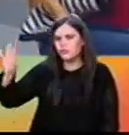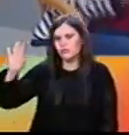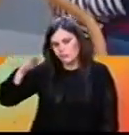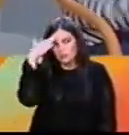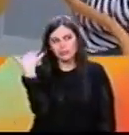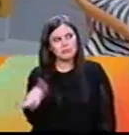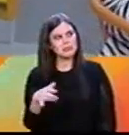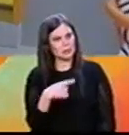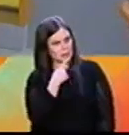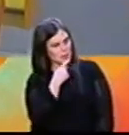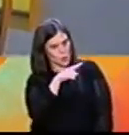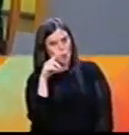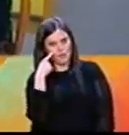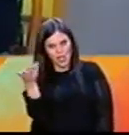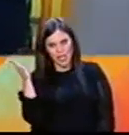Já viste?